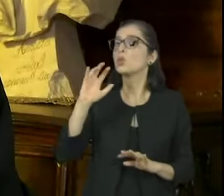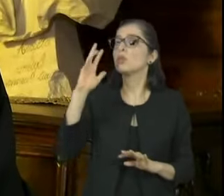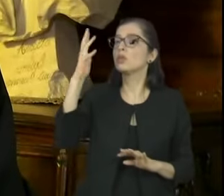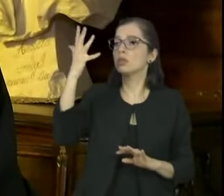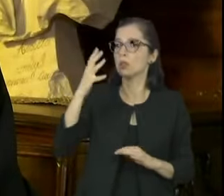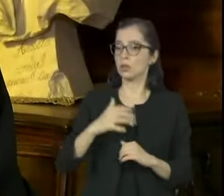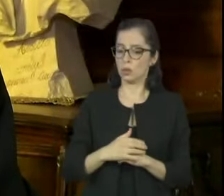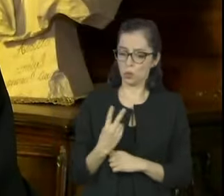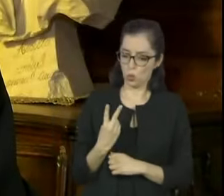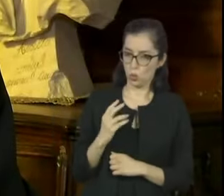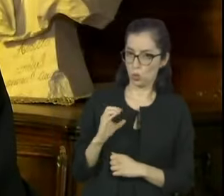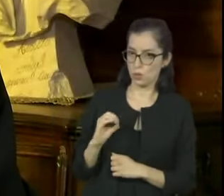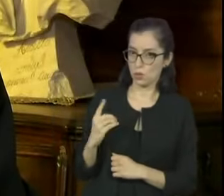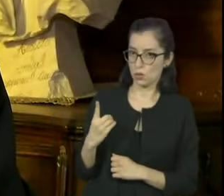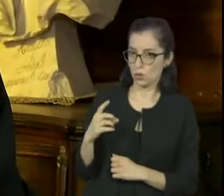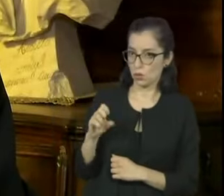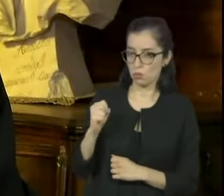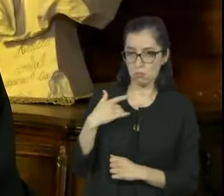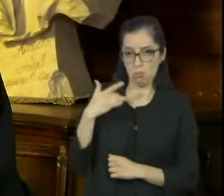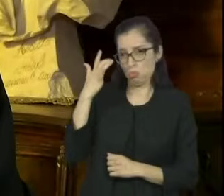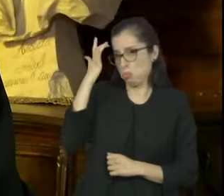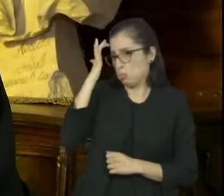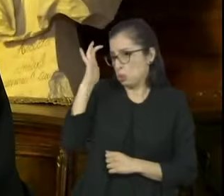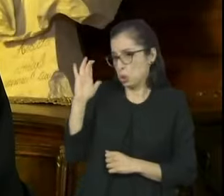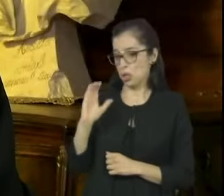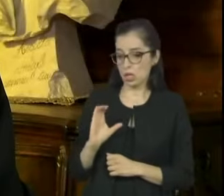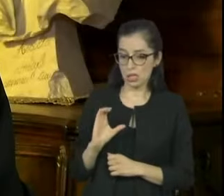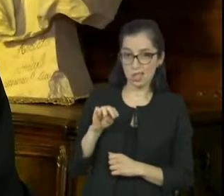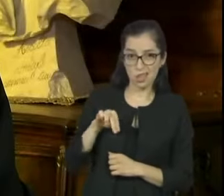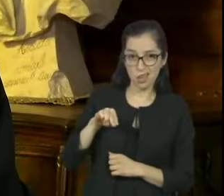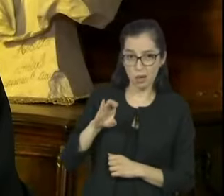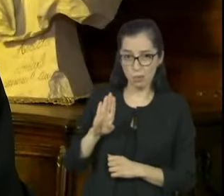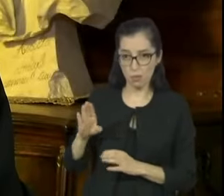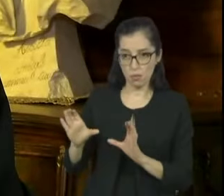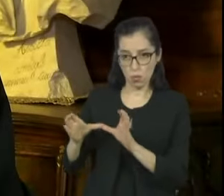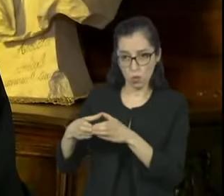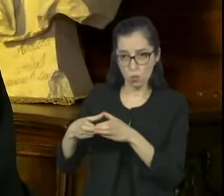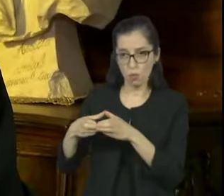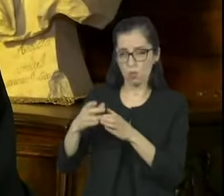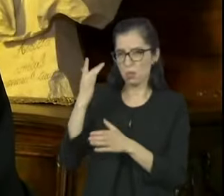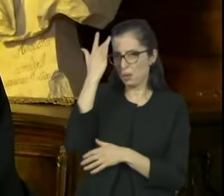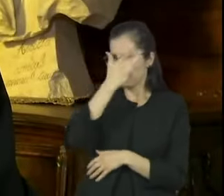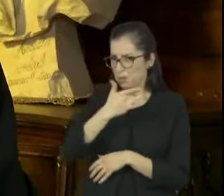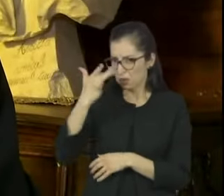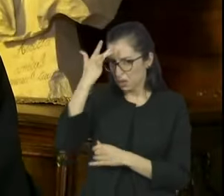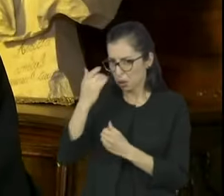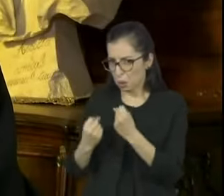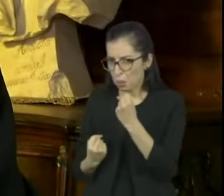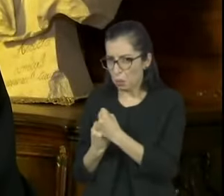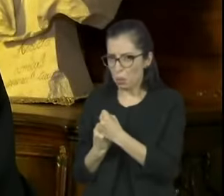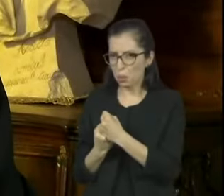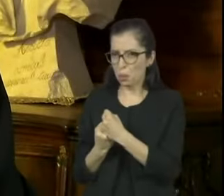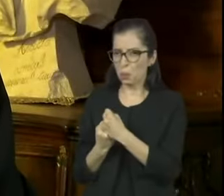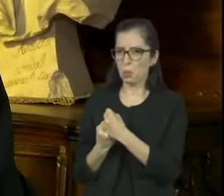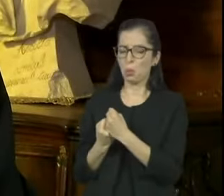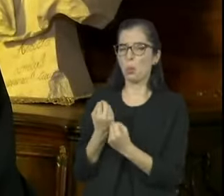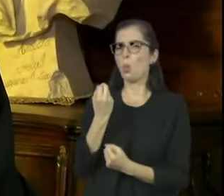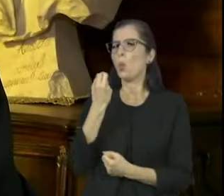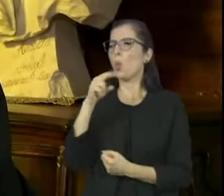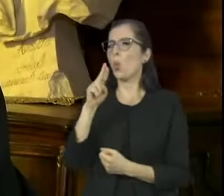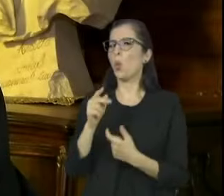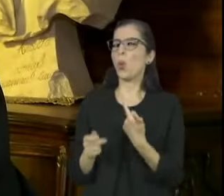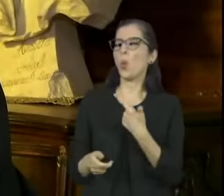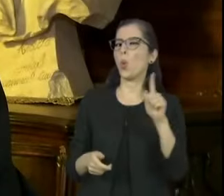2018 ele a serem bebê a receber o Fernando Haddad e não recebeu o outro candidato